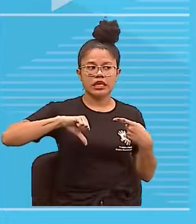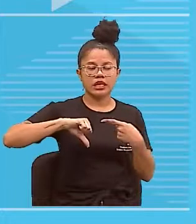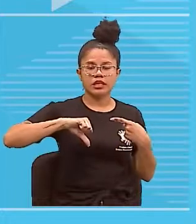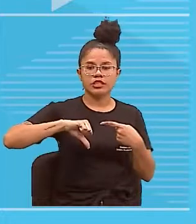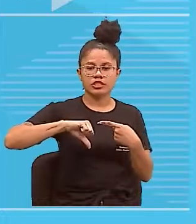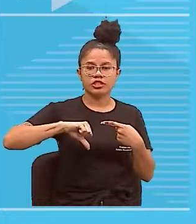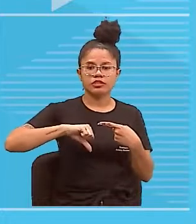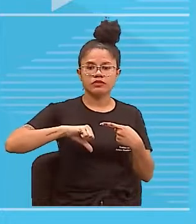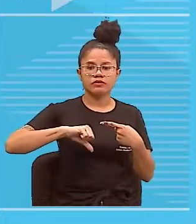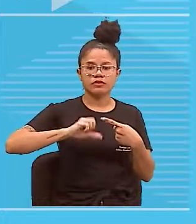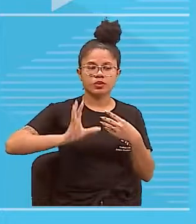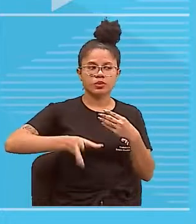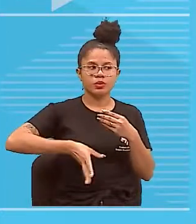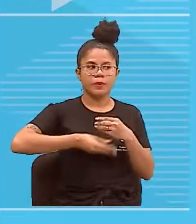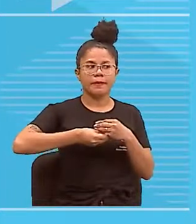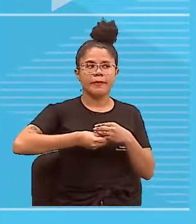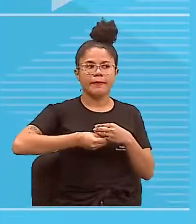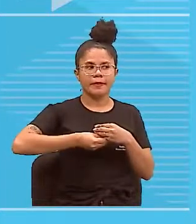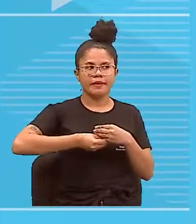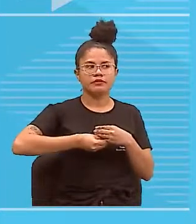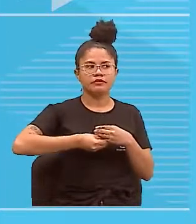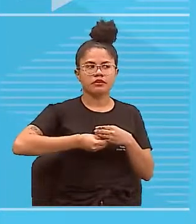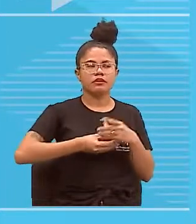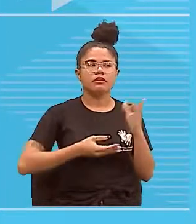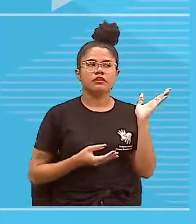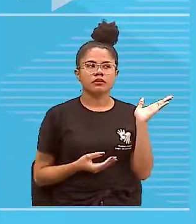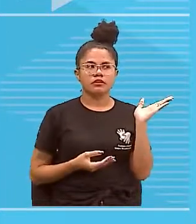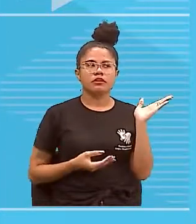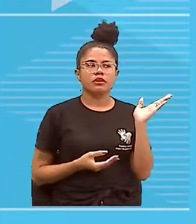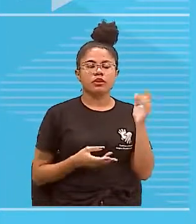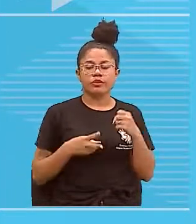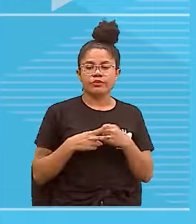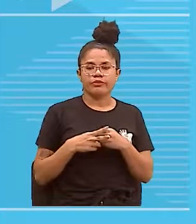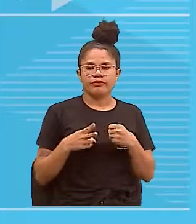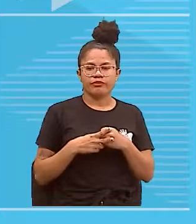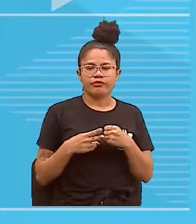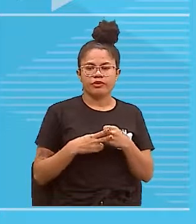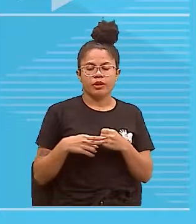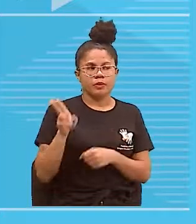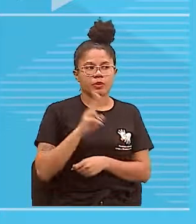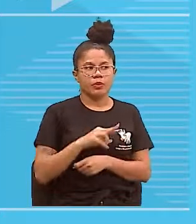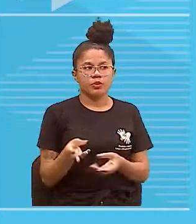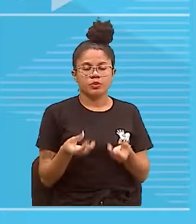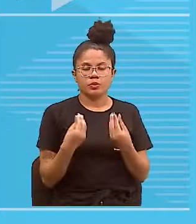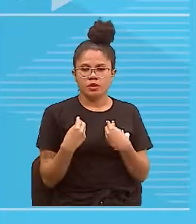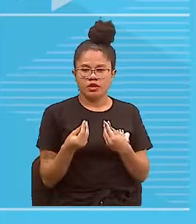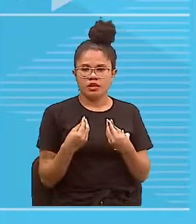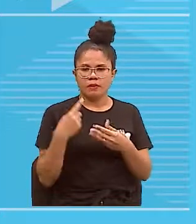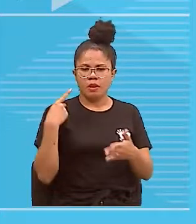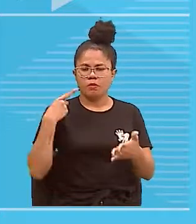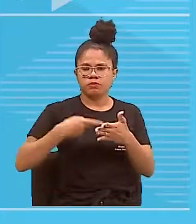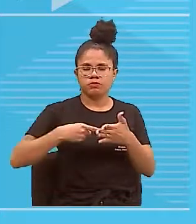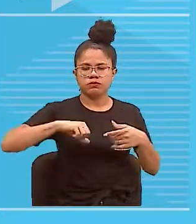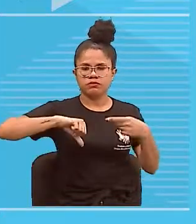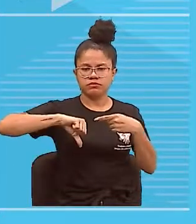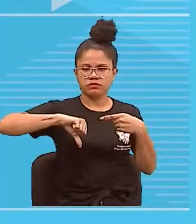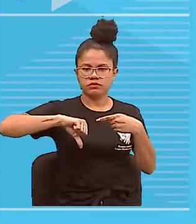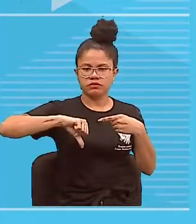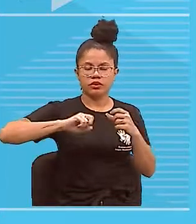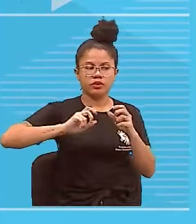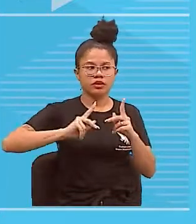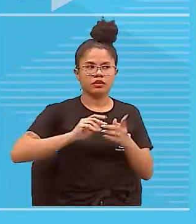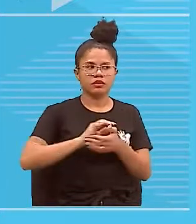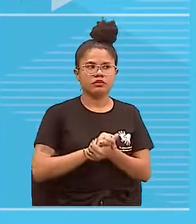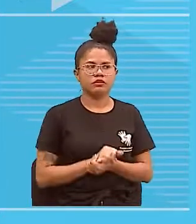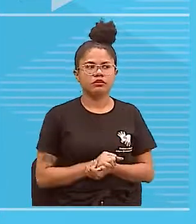totalmente tá o jeito que tá aqui o verbo eu uso ele para dar uma ordem negativa a gente faz